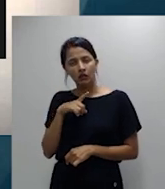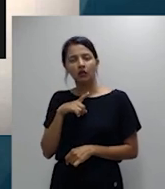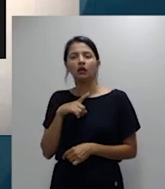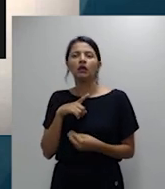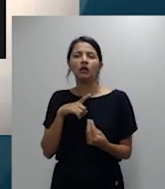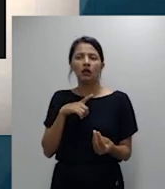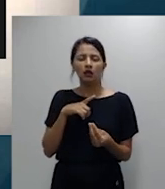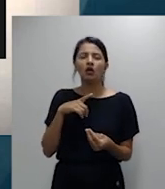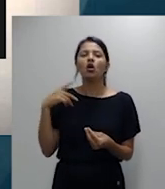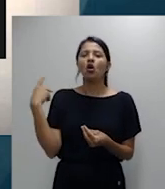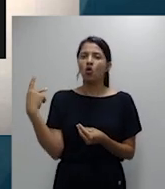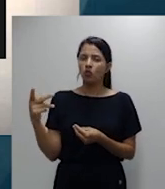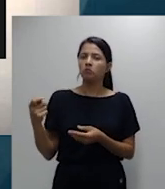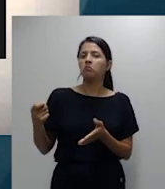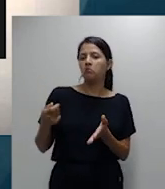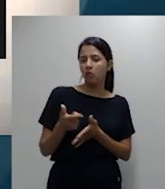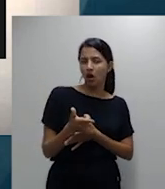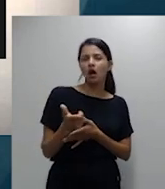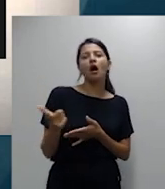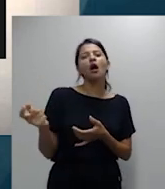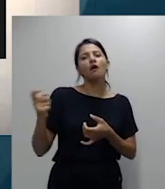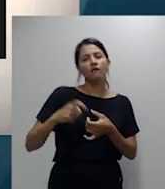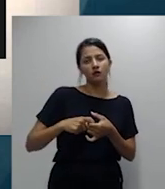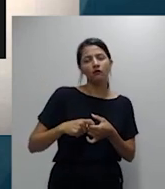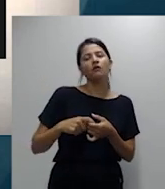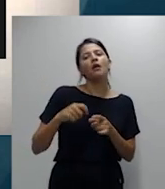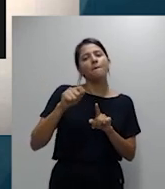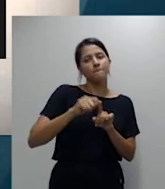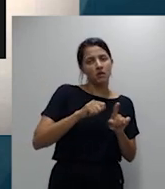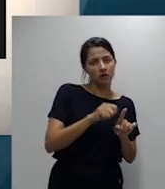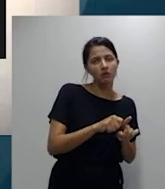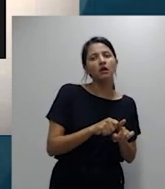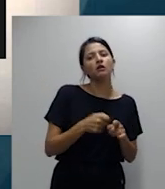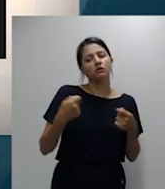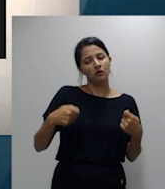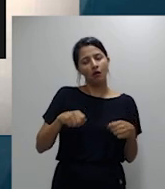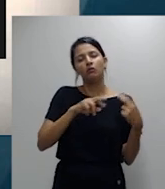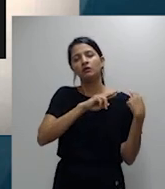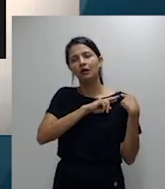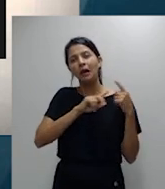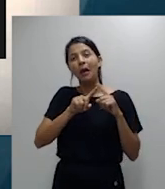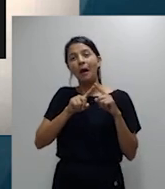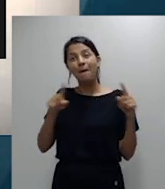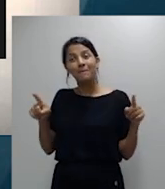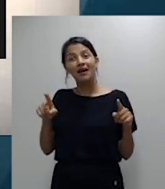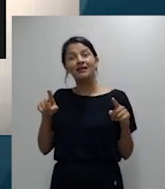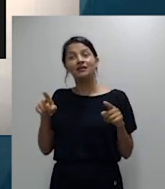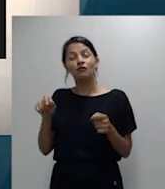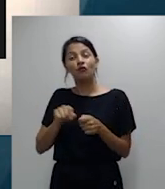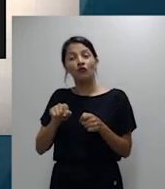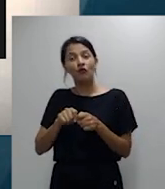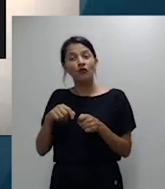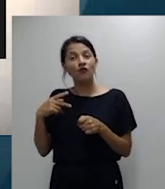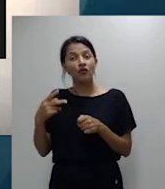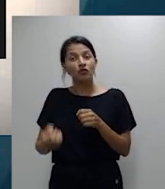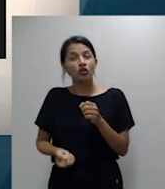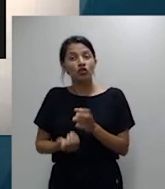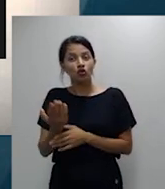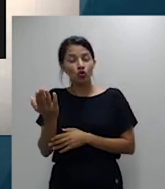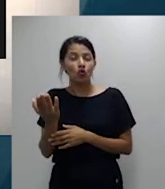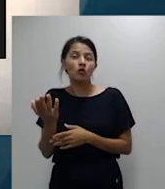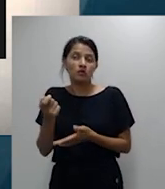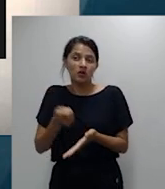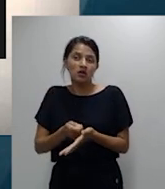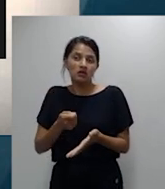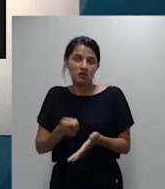o seu débito a restituição de valores mesma vez mais o ato efetivamente gerador da obrigação foram